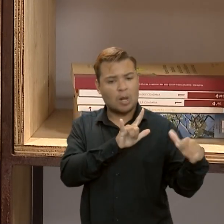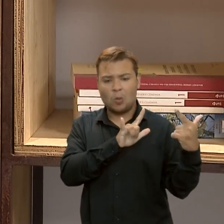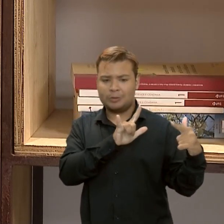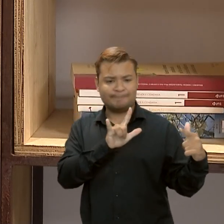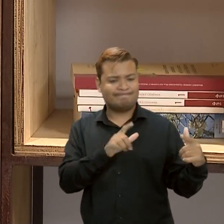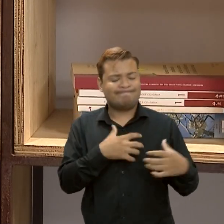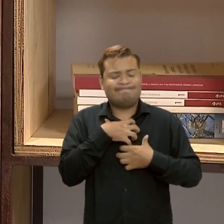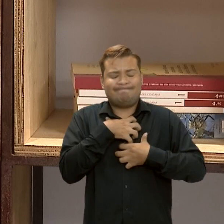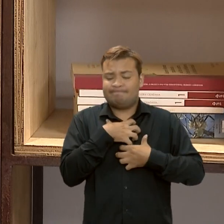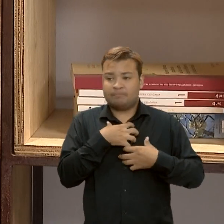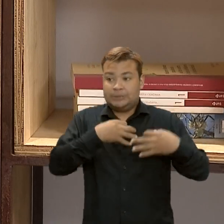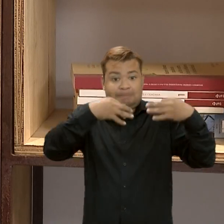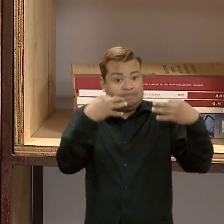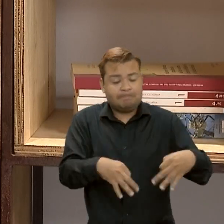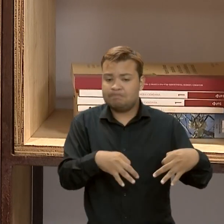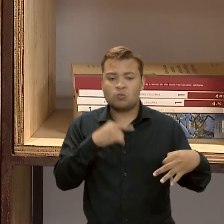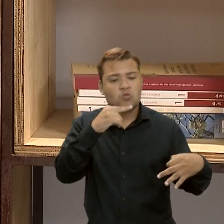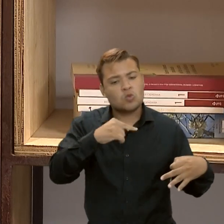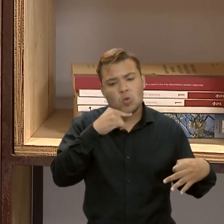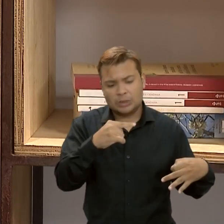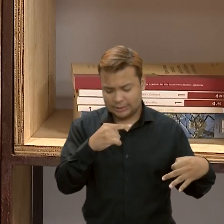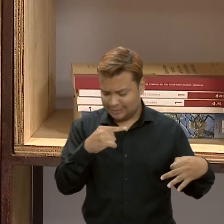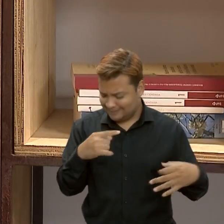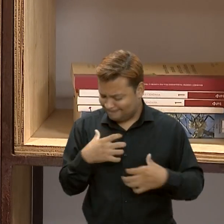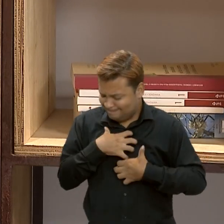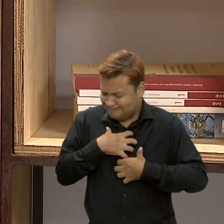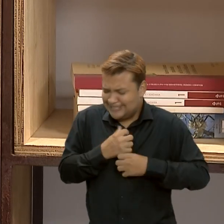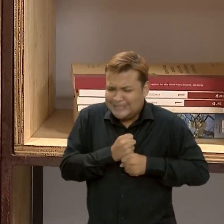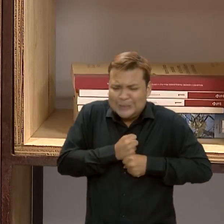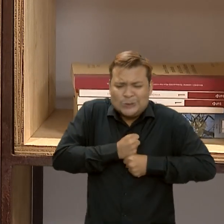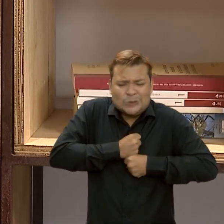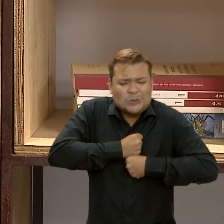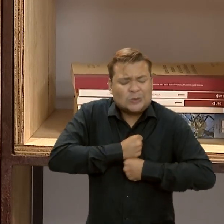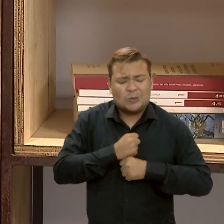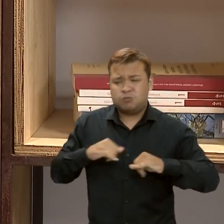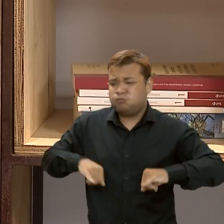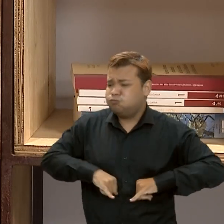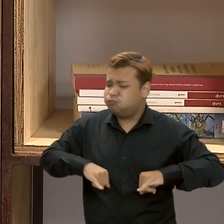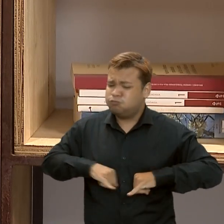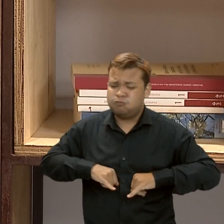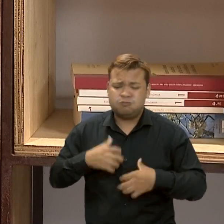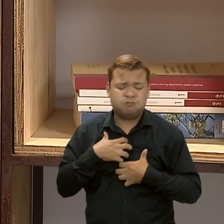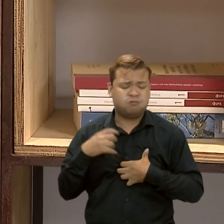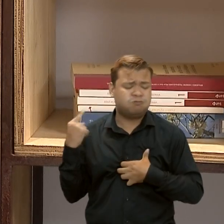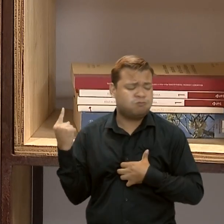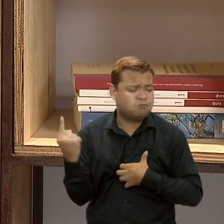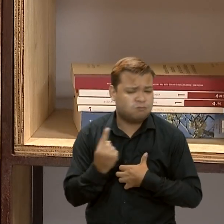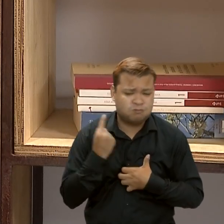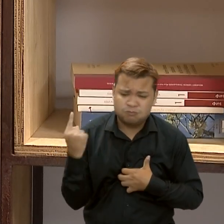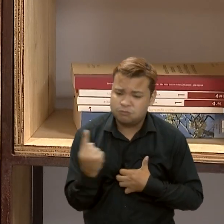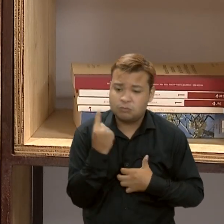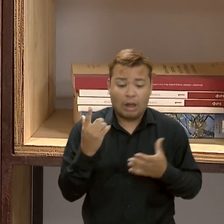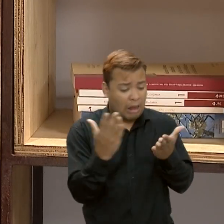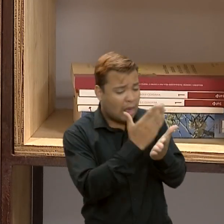amor consolidado é solitário, sabe? Causa um sofrimento nela, né? E o livro todo ela